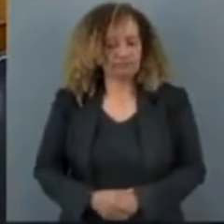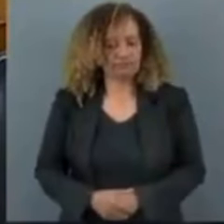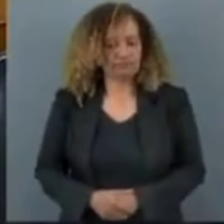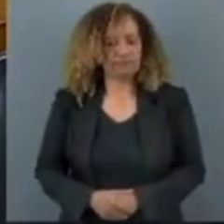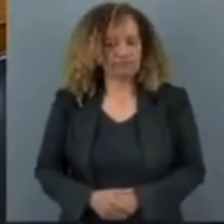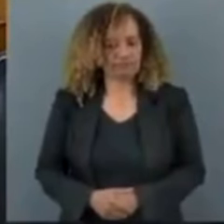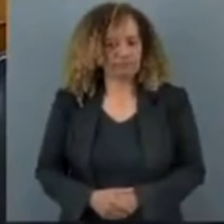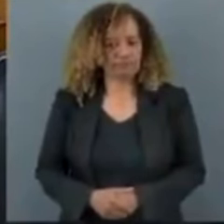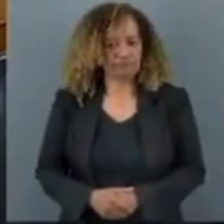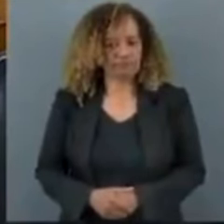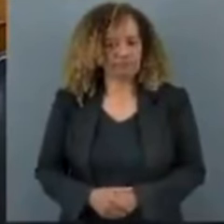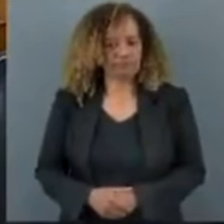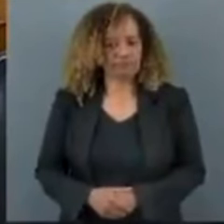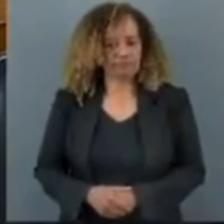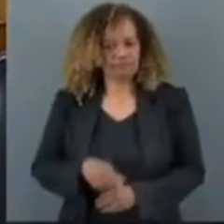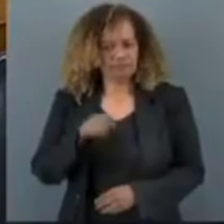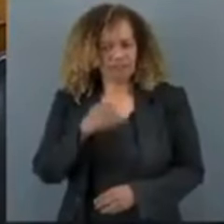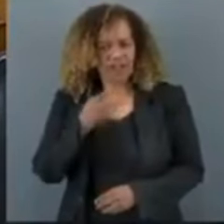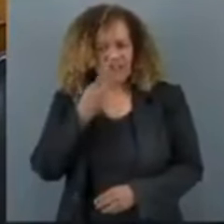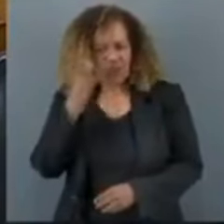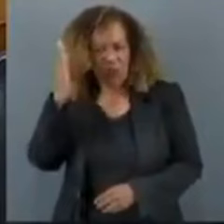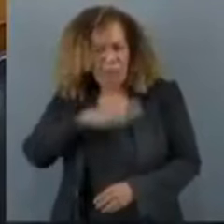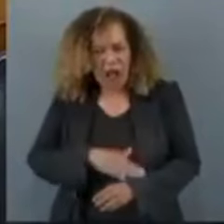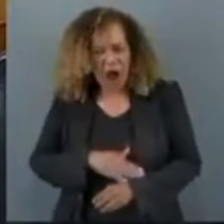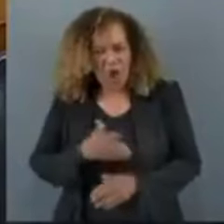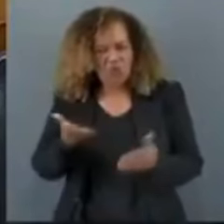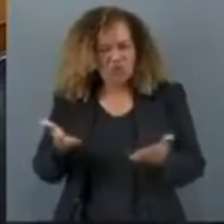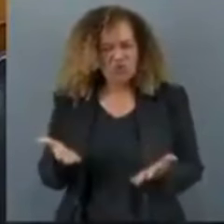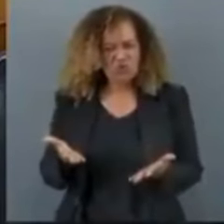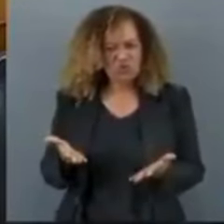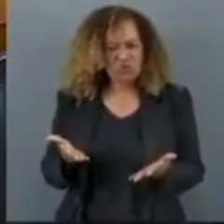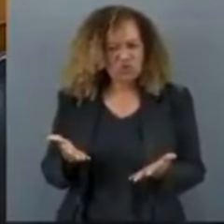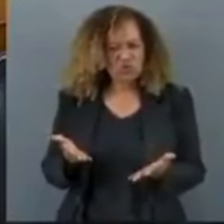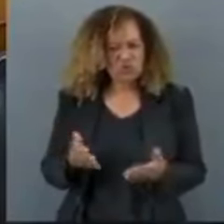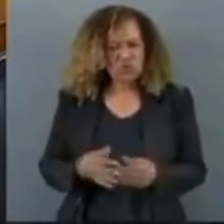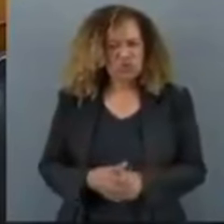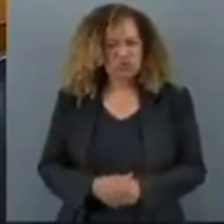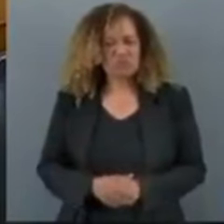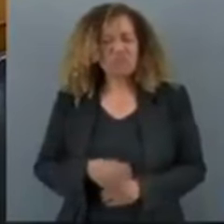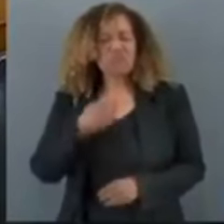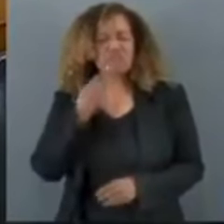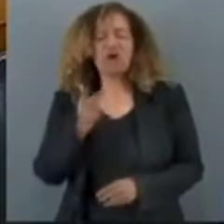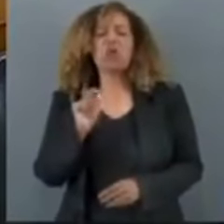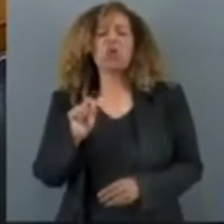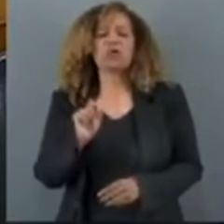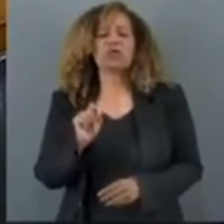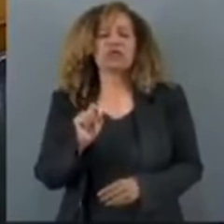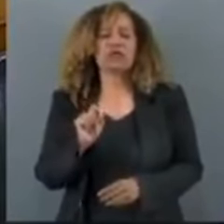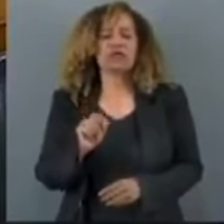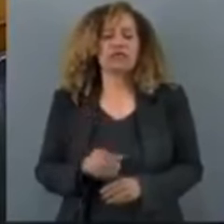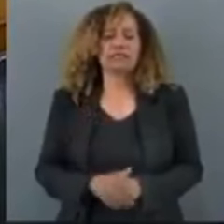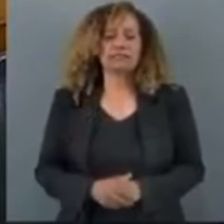E a senhora falou mal disso, pesarou, dizendo que com isso